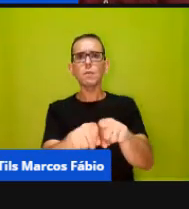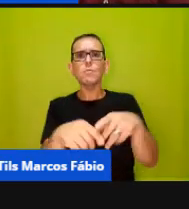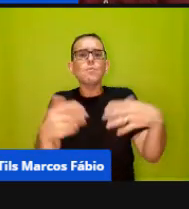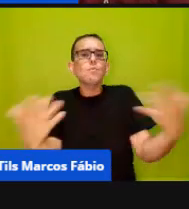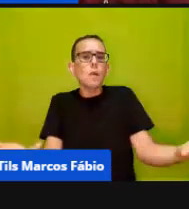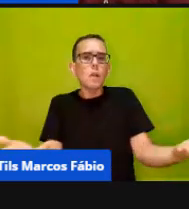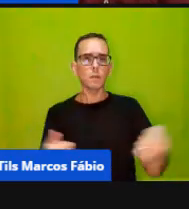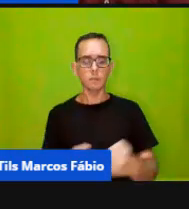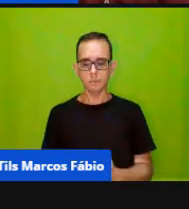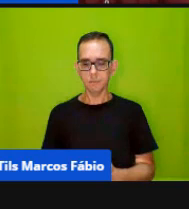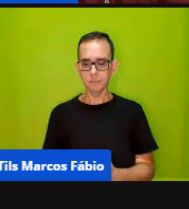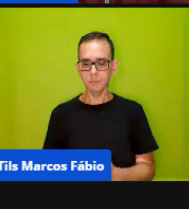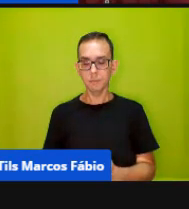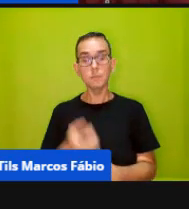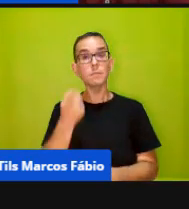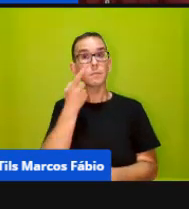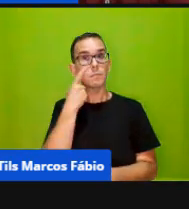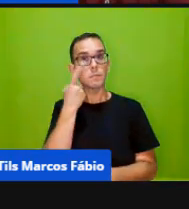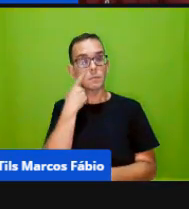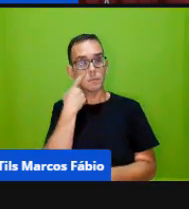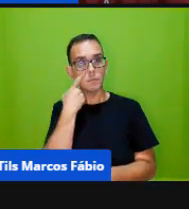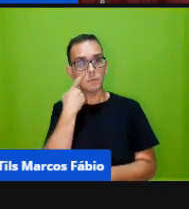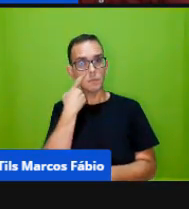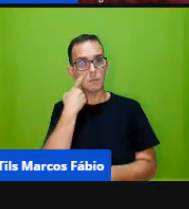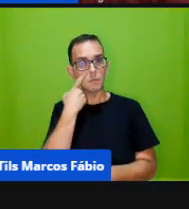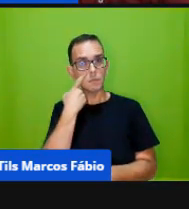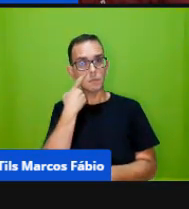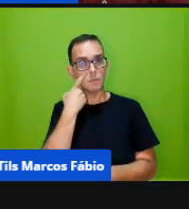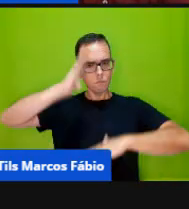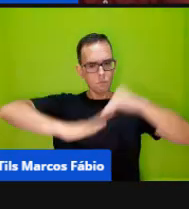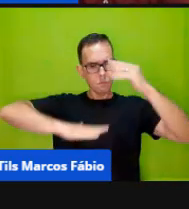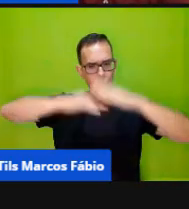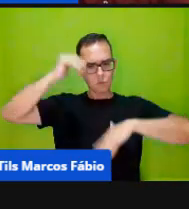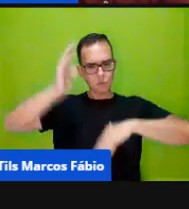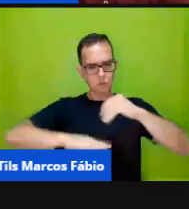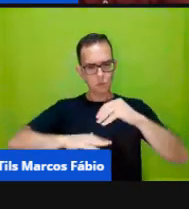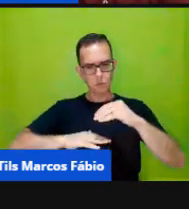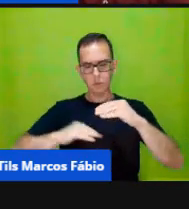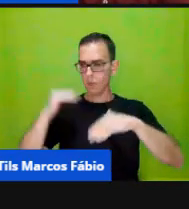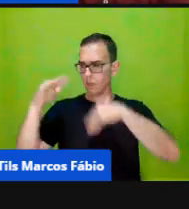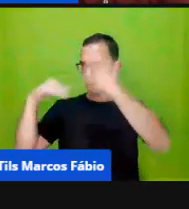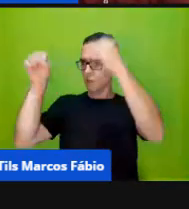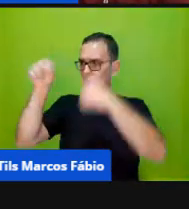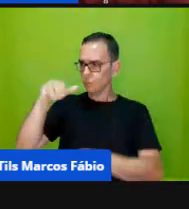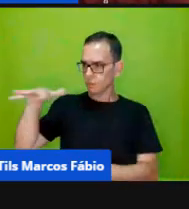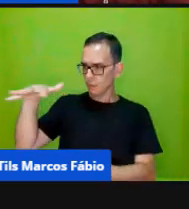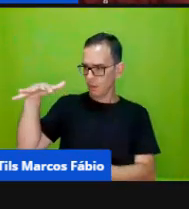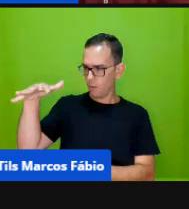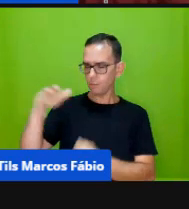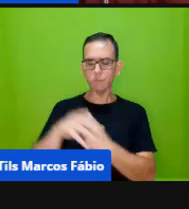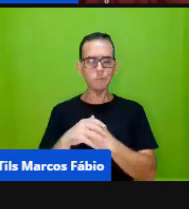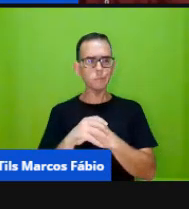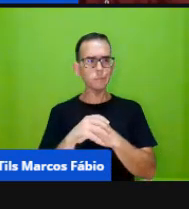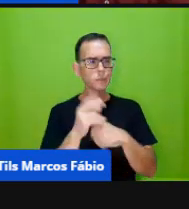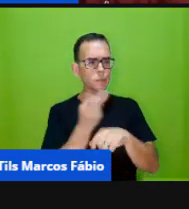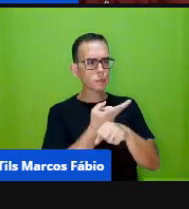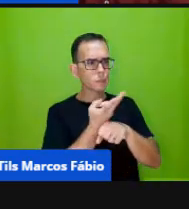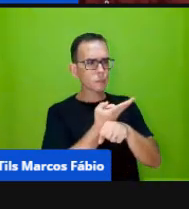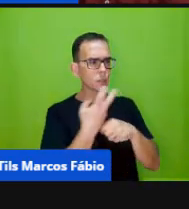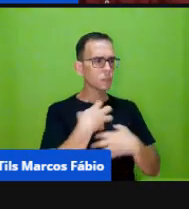Ele procura performance? Ele procura ascensão social? ele procura alguma coisa nesse